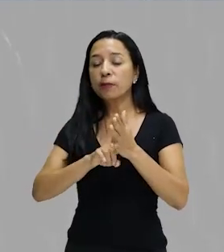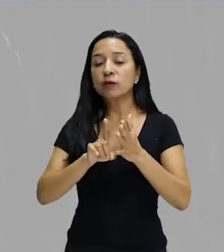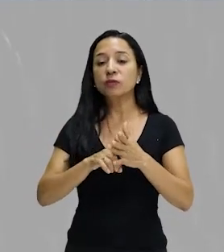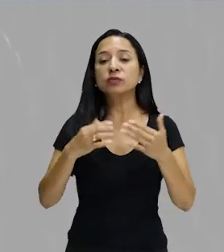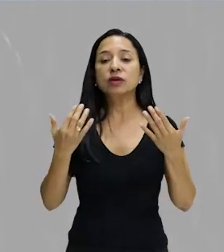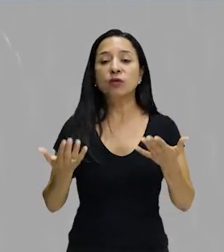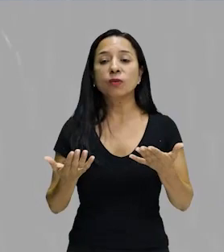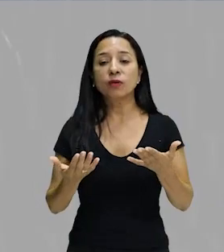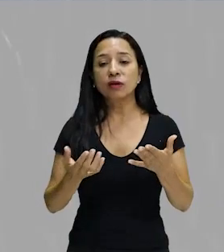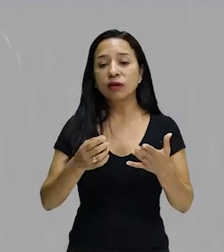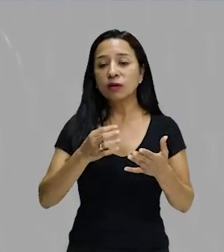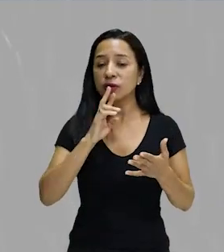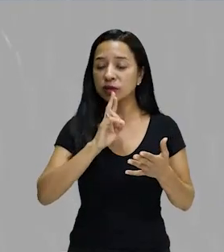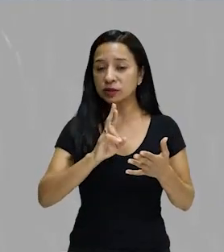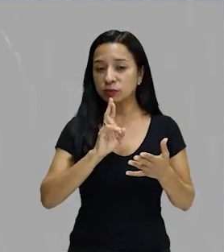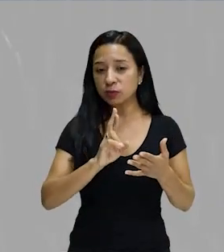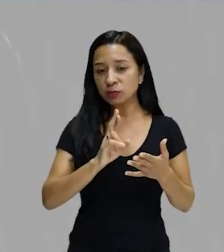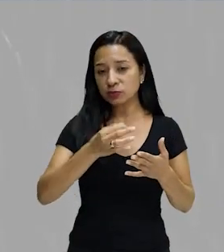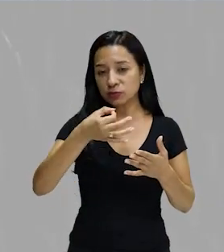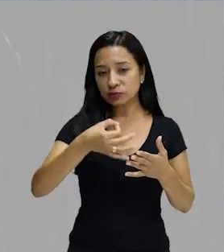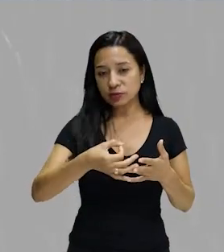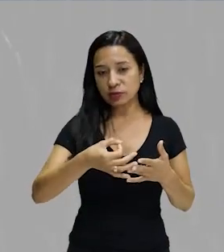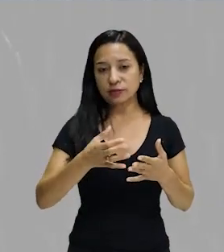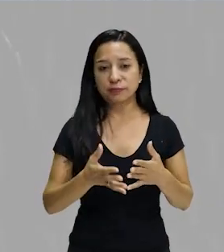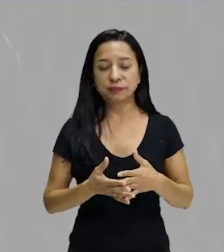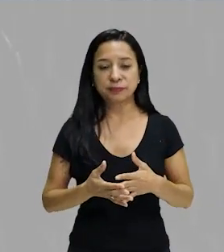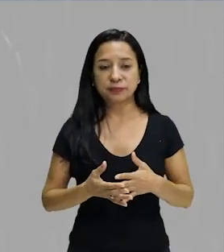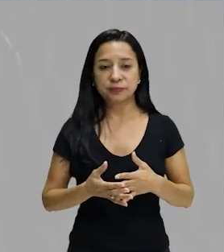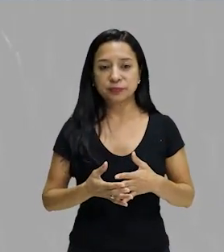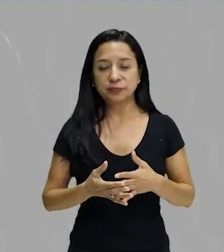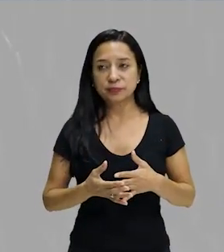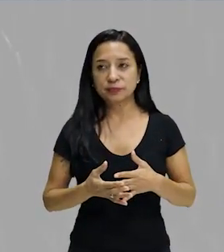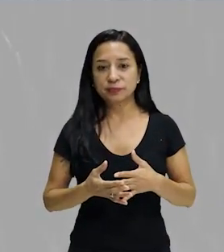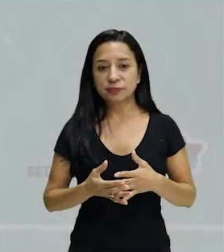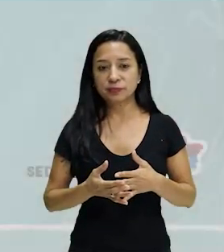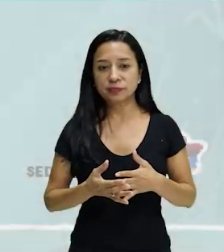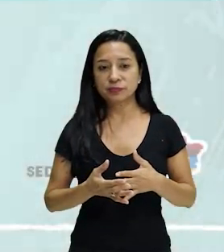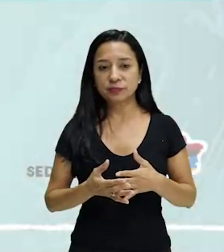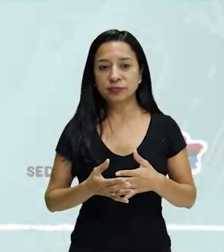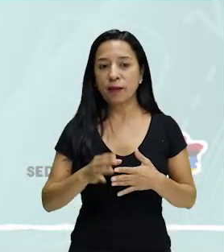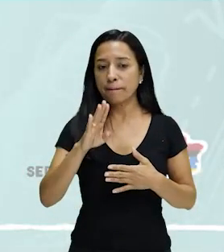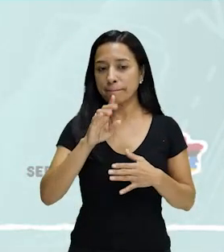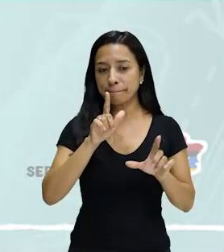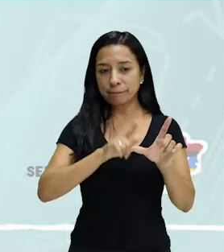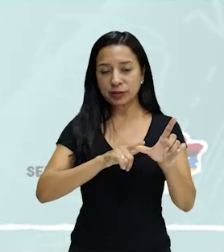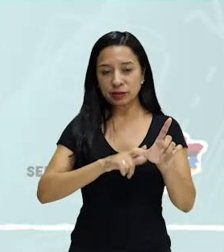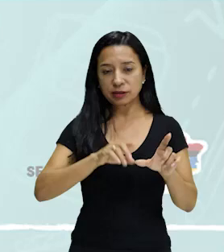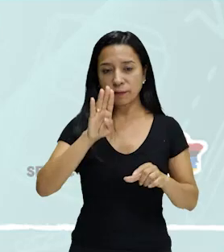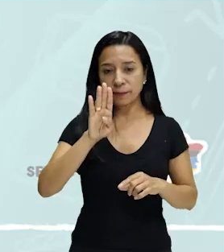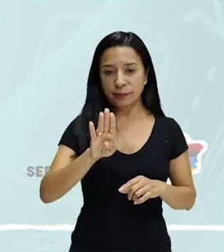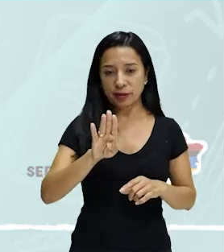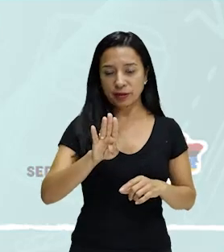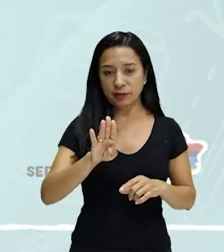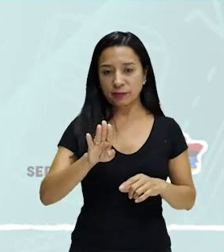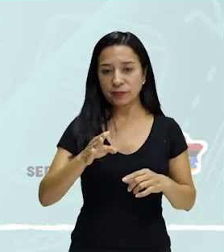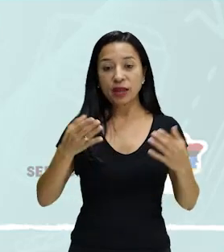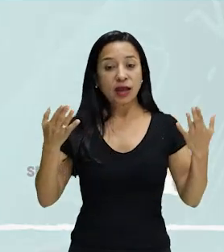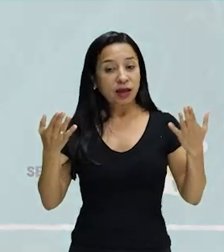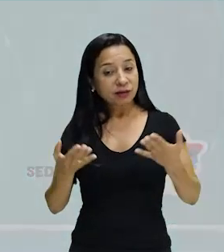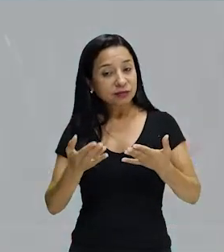é: qual delas não apresenta problema de regências? De regência só tem uma e é a letra B. E